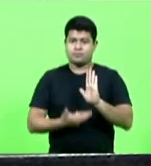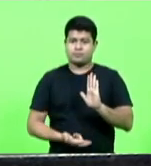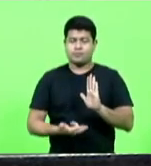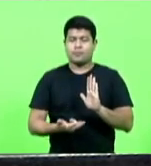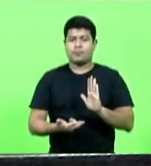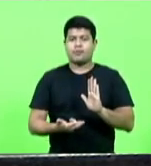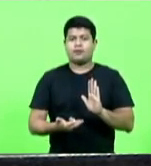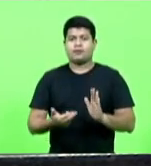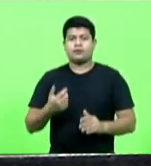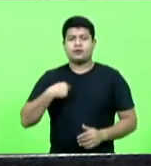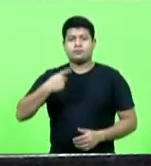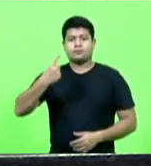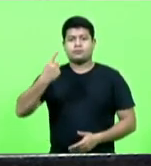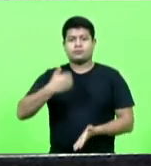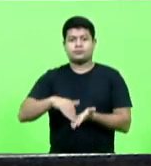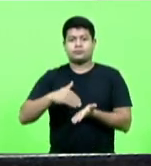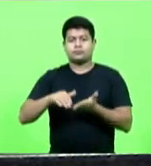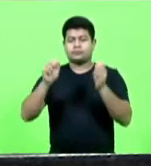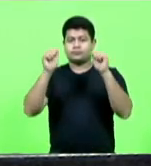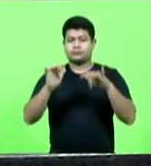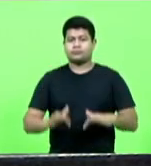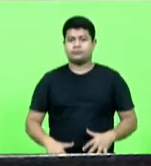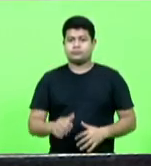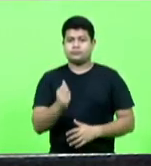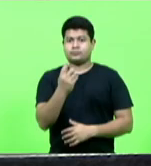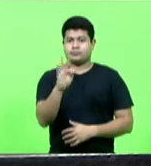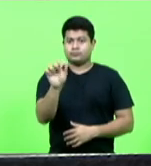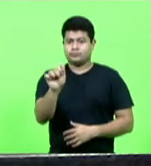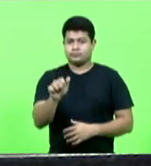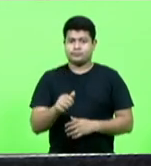constar, eu, primeiro secretário, lavrei a presente ata.